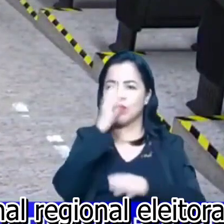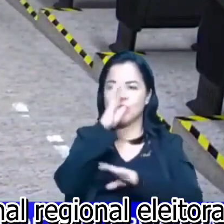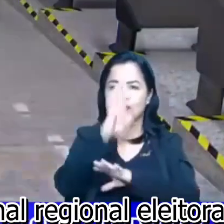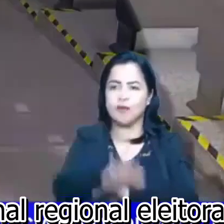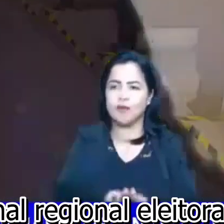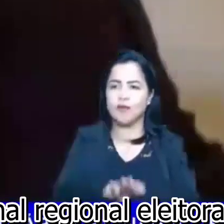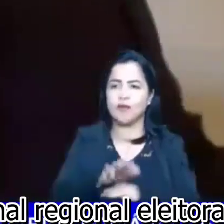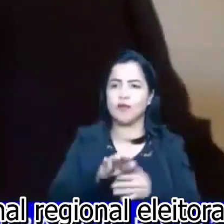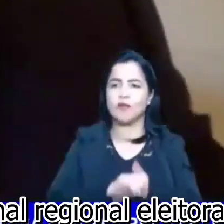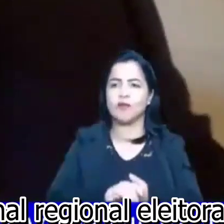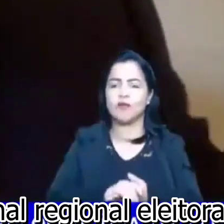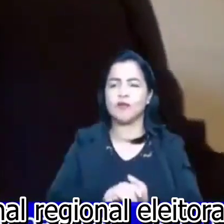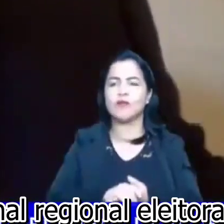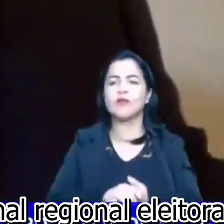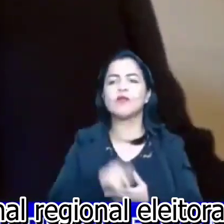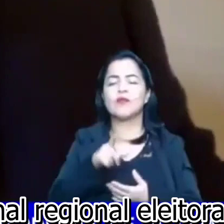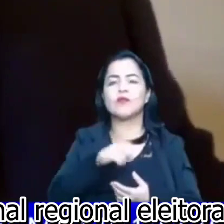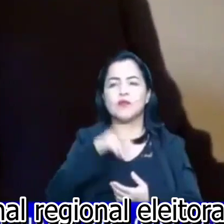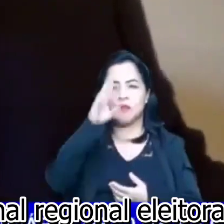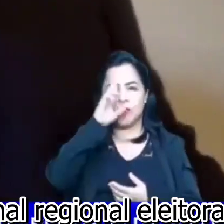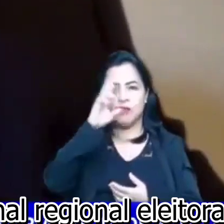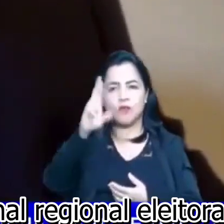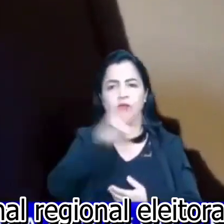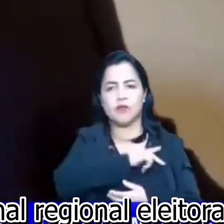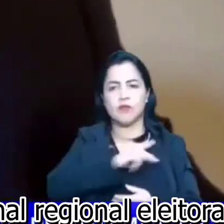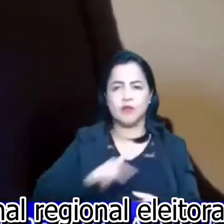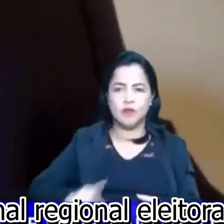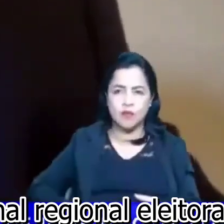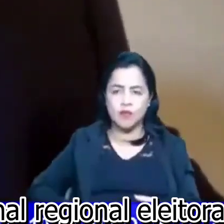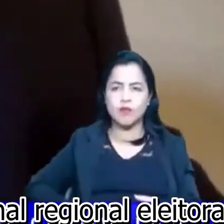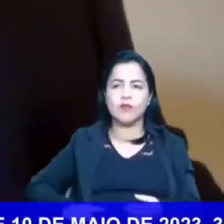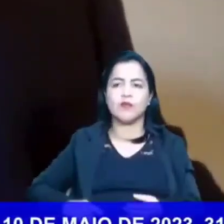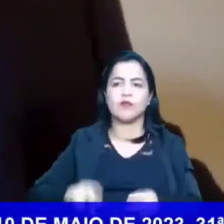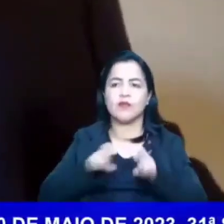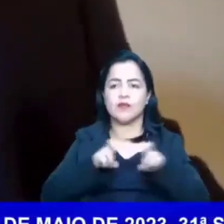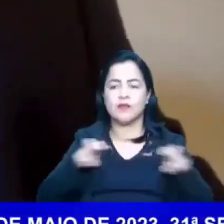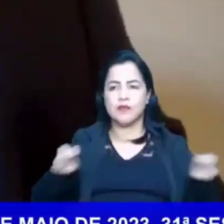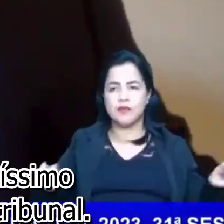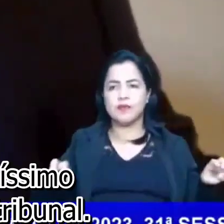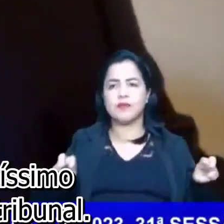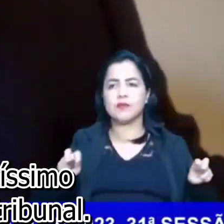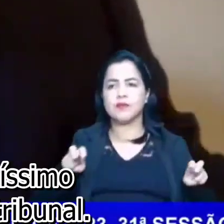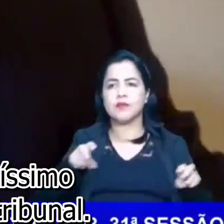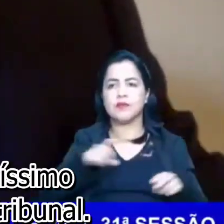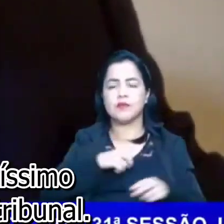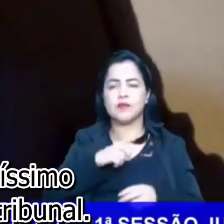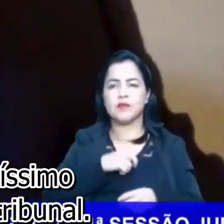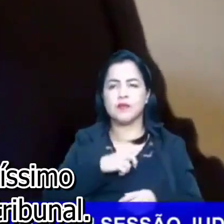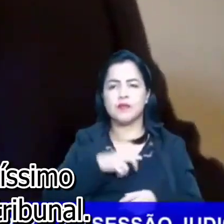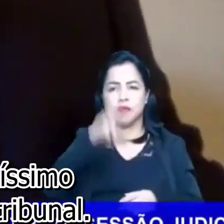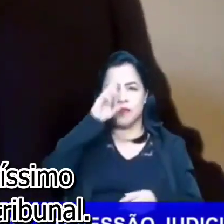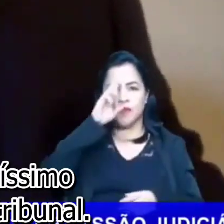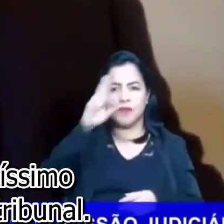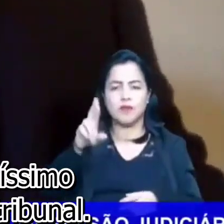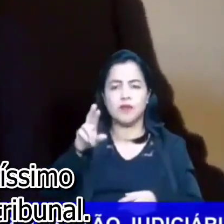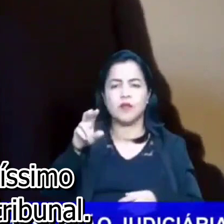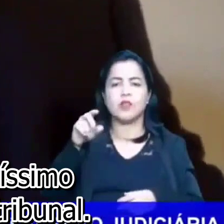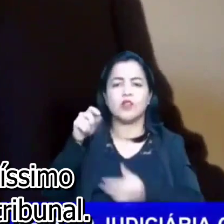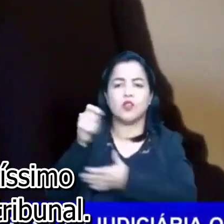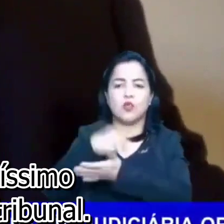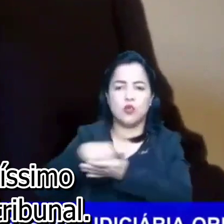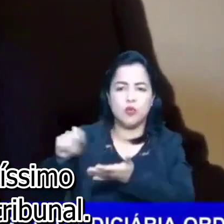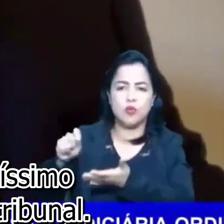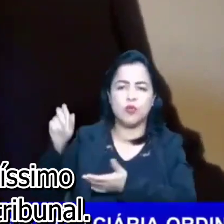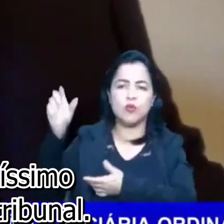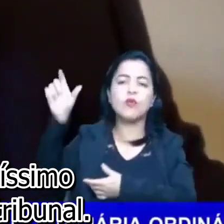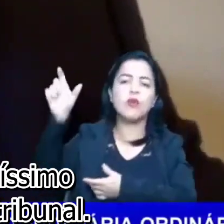tarde, excelentíssimo presidente desse egrégio tribunal regional eleitoral, excelentíssimo senhor corregedor,